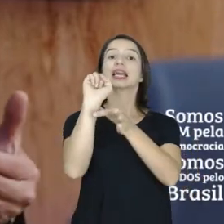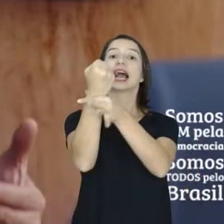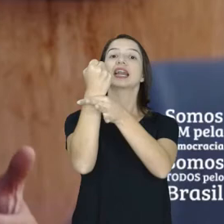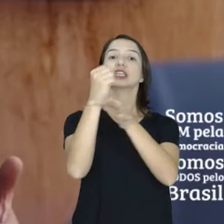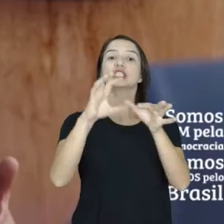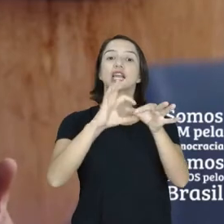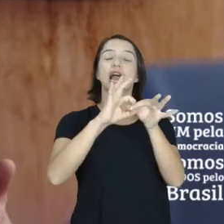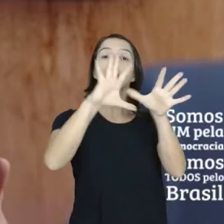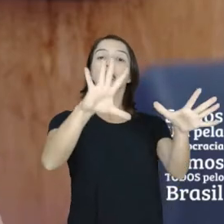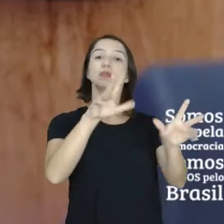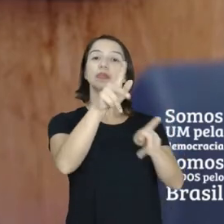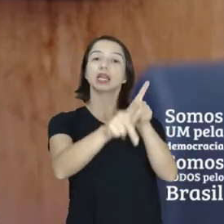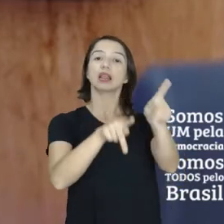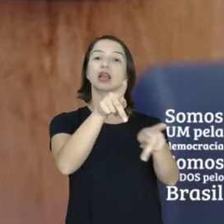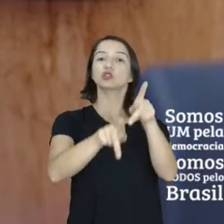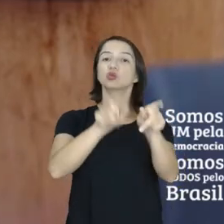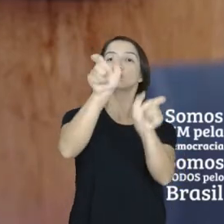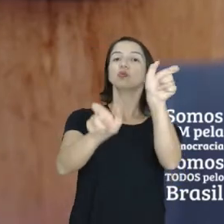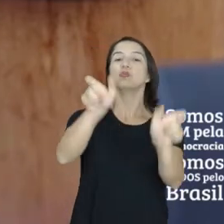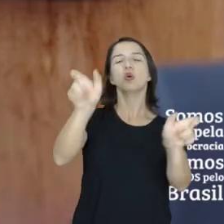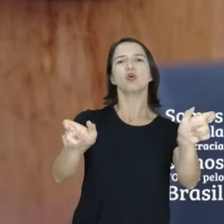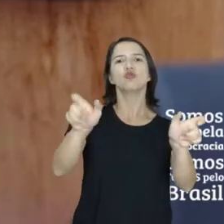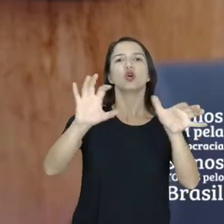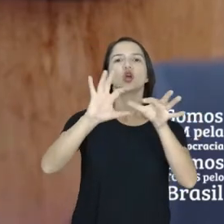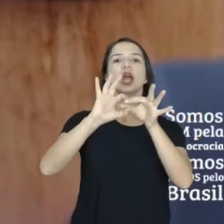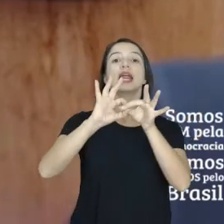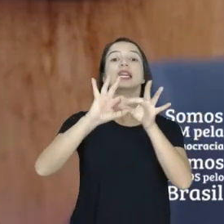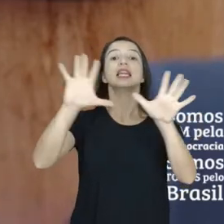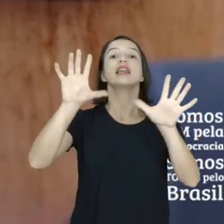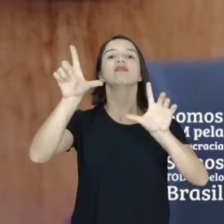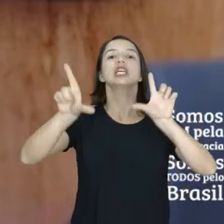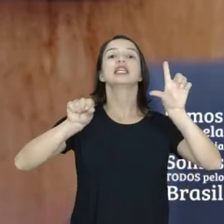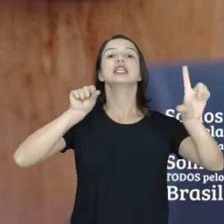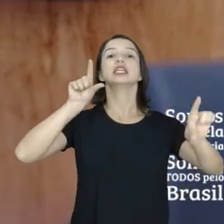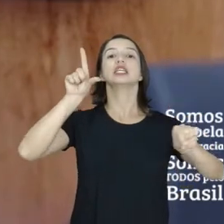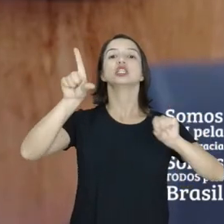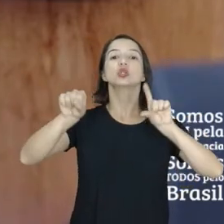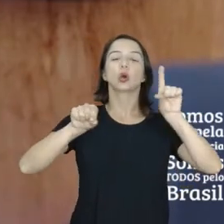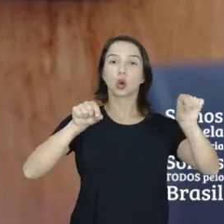garantir a liberdade das pessoas. E a proteção.